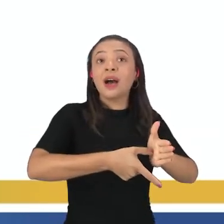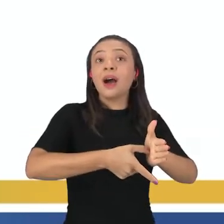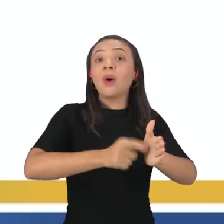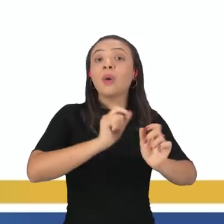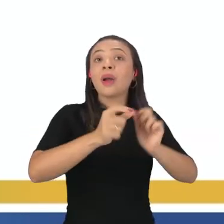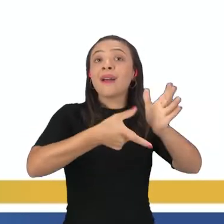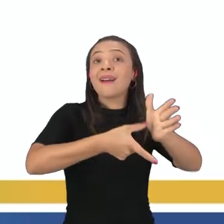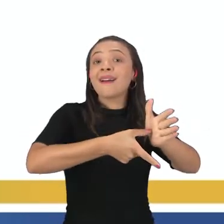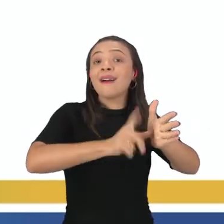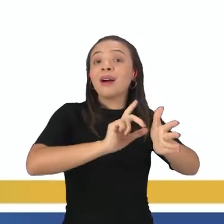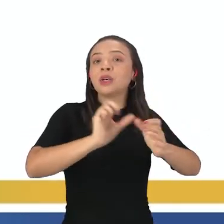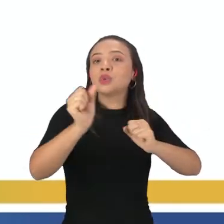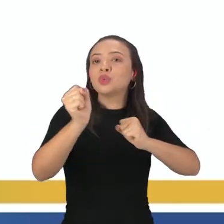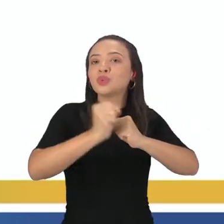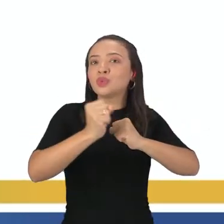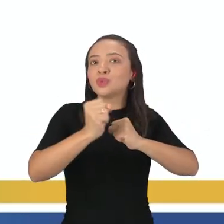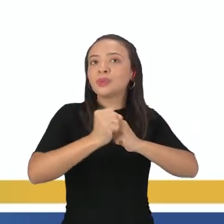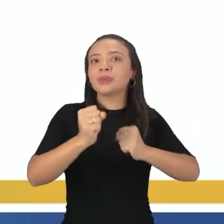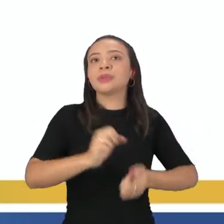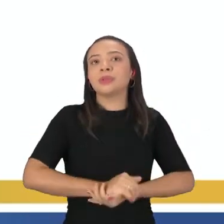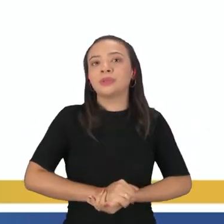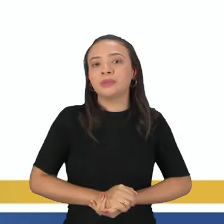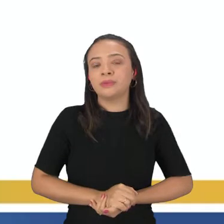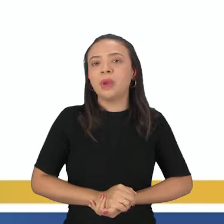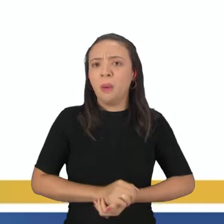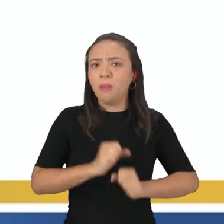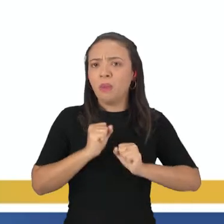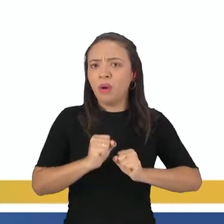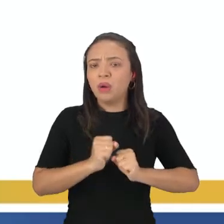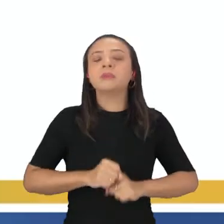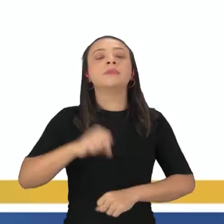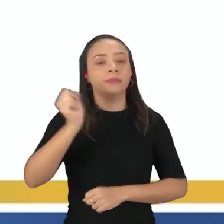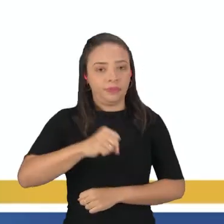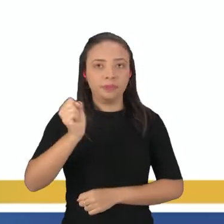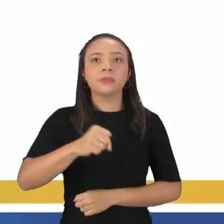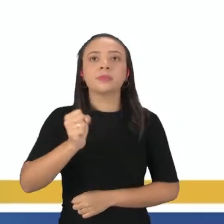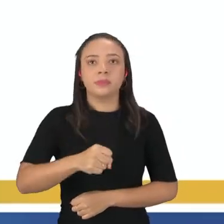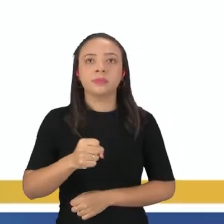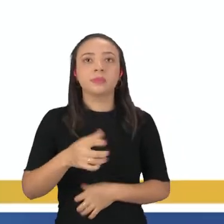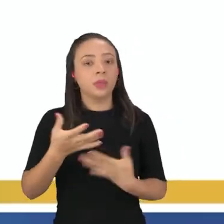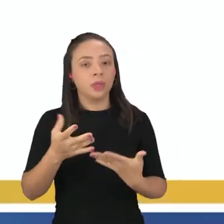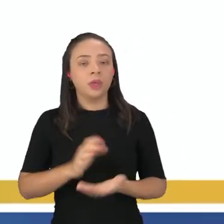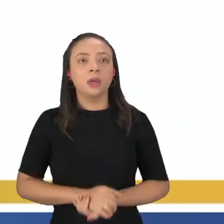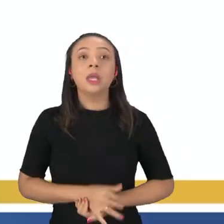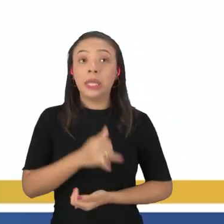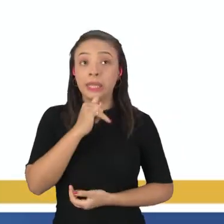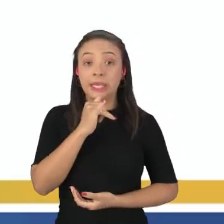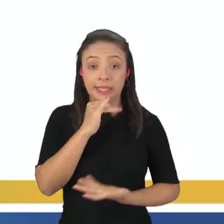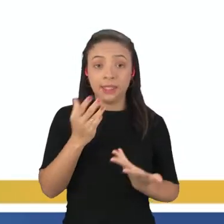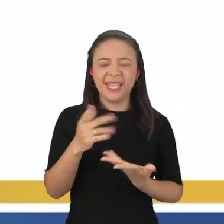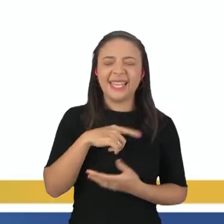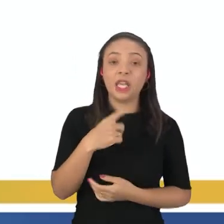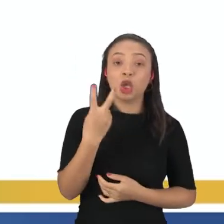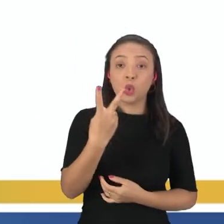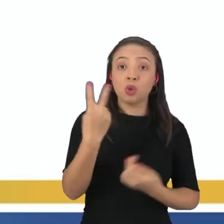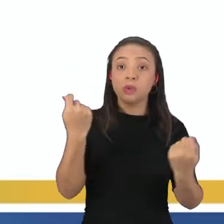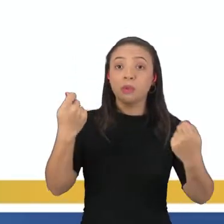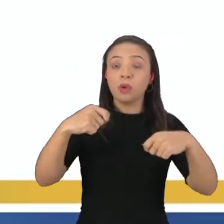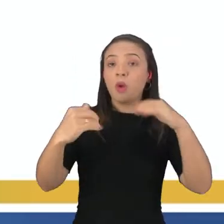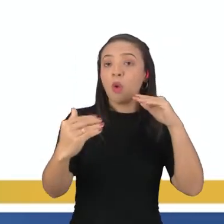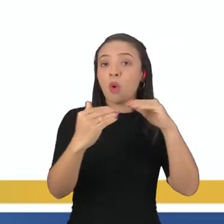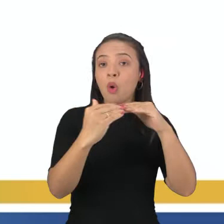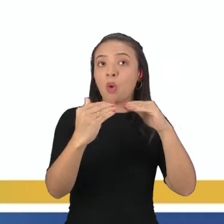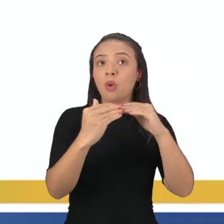ou seja, antes do substantivo. Ele pode? Pode sim. Nesse caso, há duas formas de